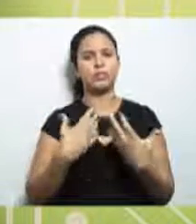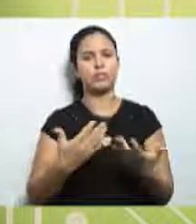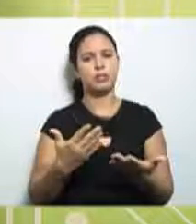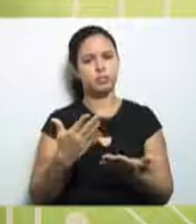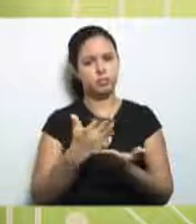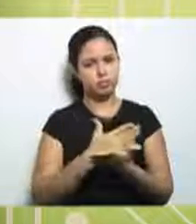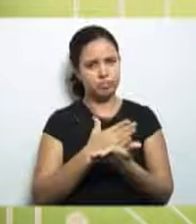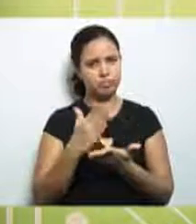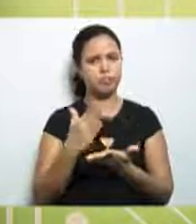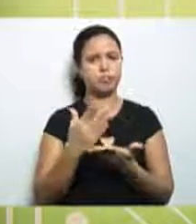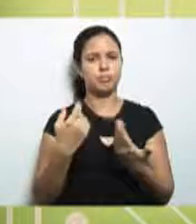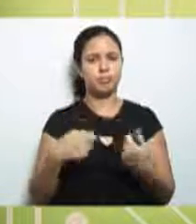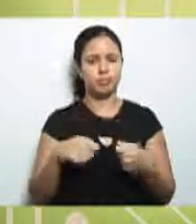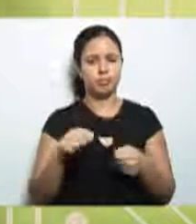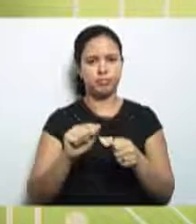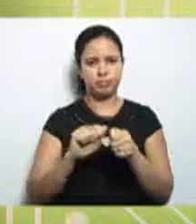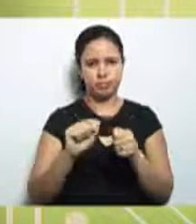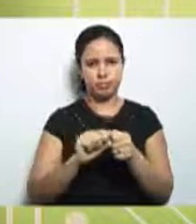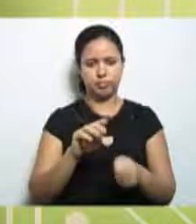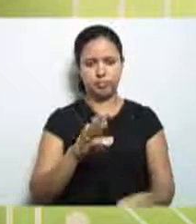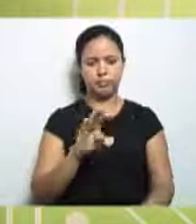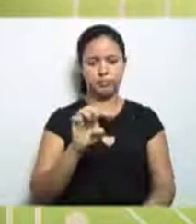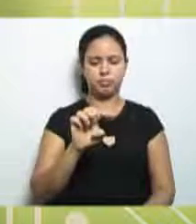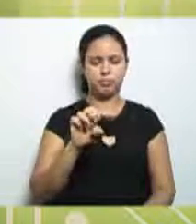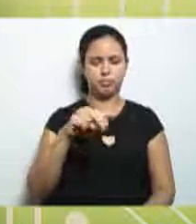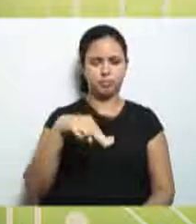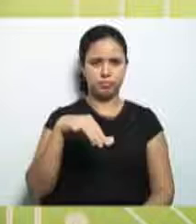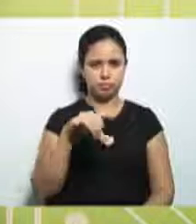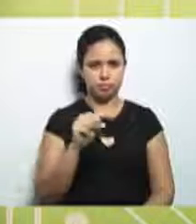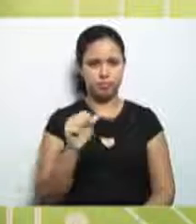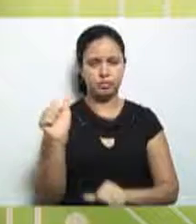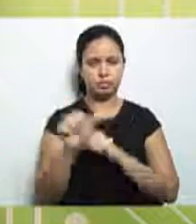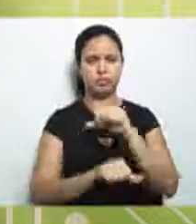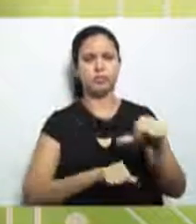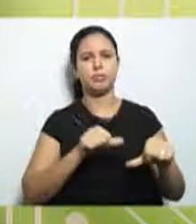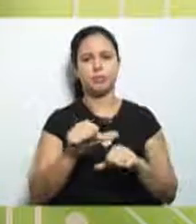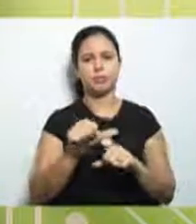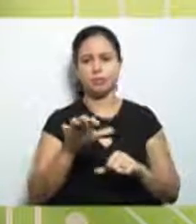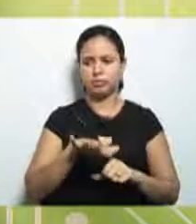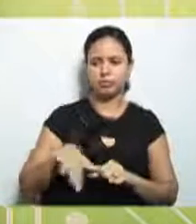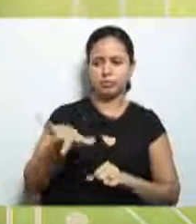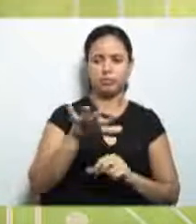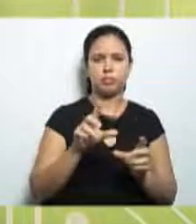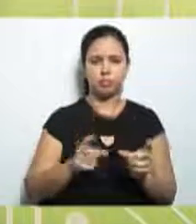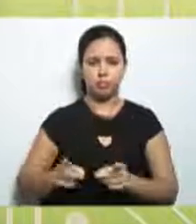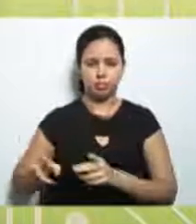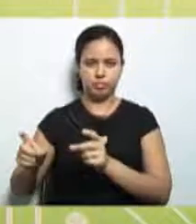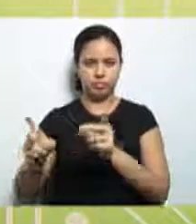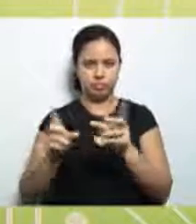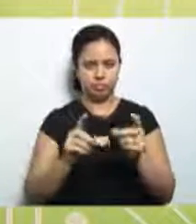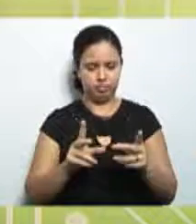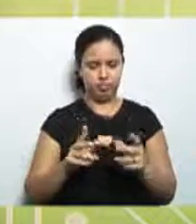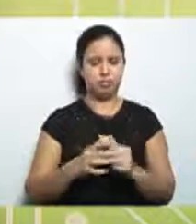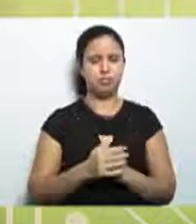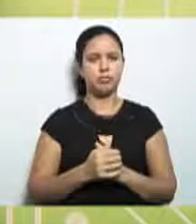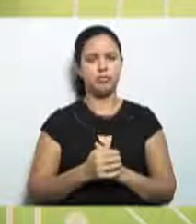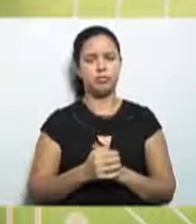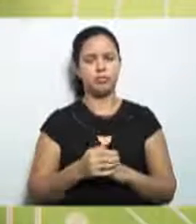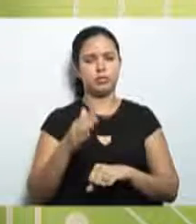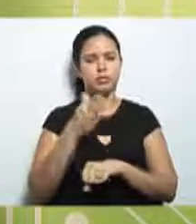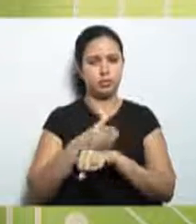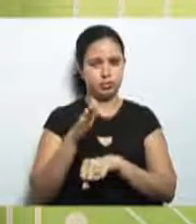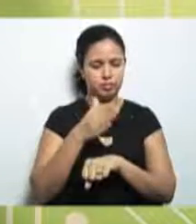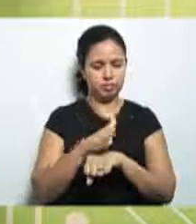excedente, a gente tem que produzir a mais do que a gente precisa para poder trocar esses bens no mercado. Como a gente não pratica mais